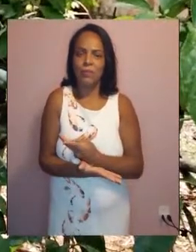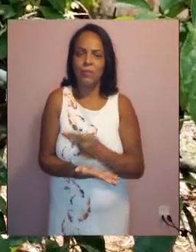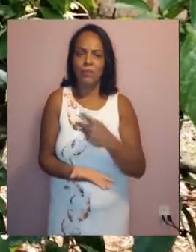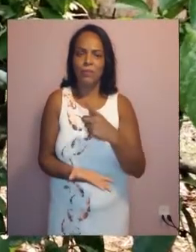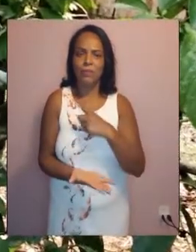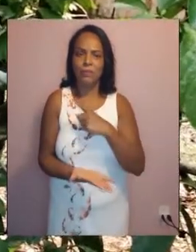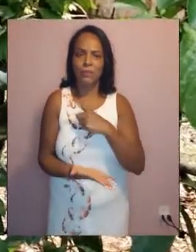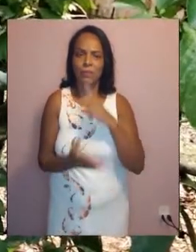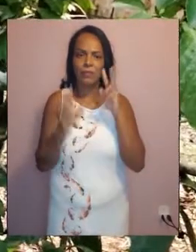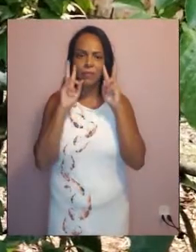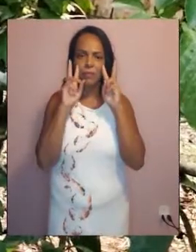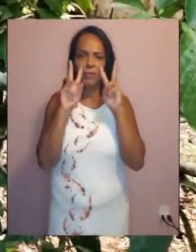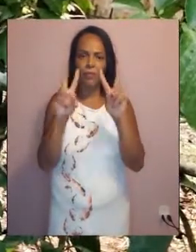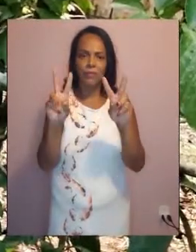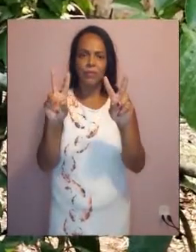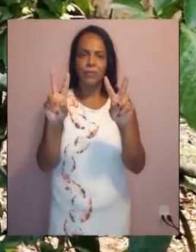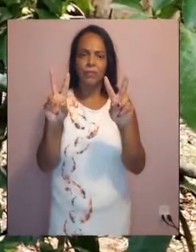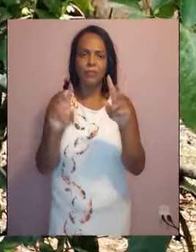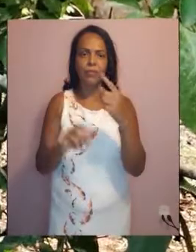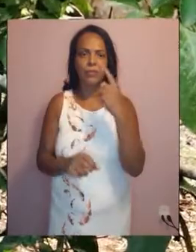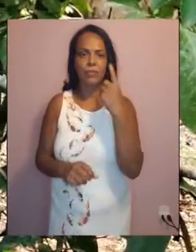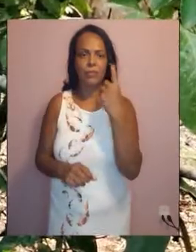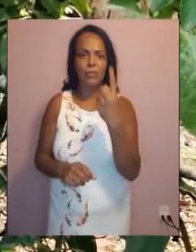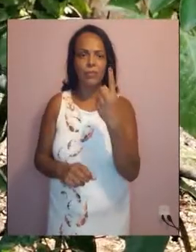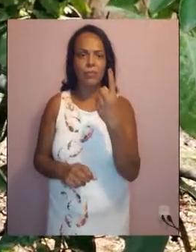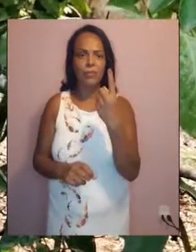apareceu na visão para ele uma